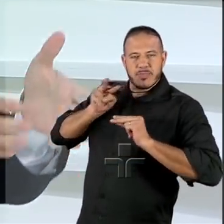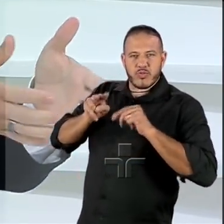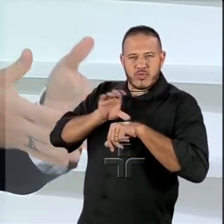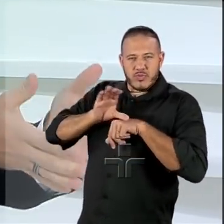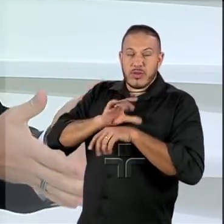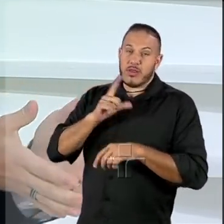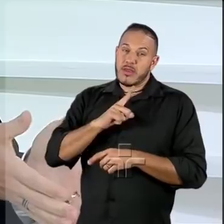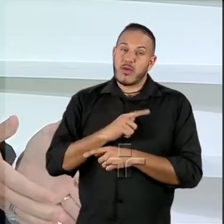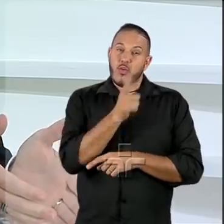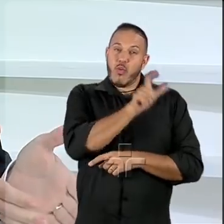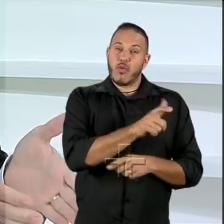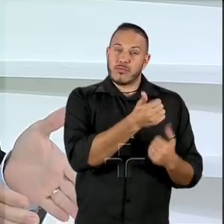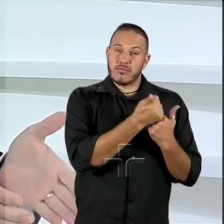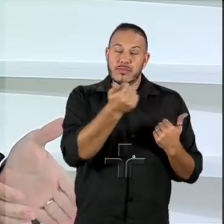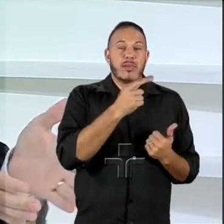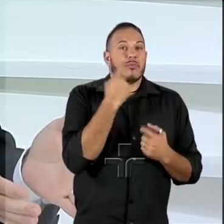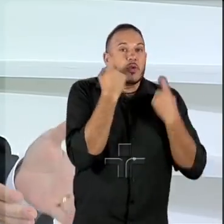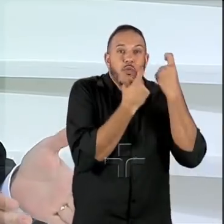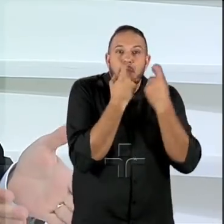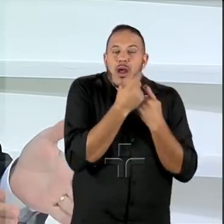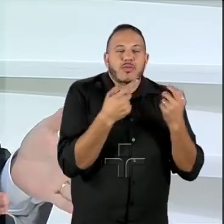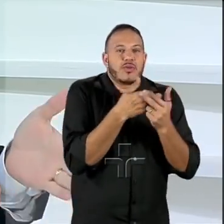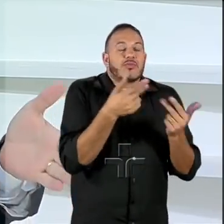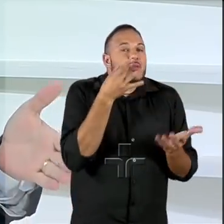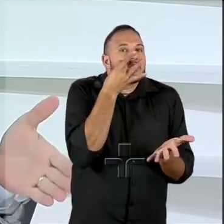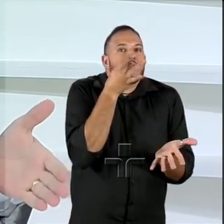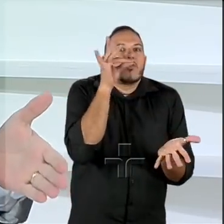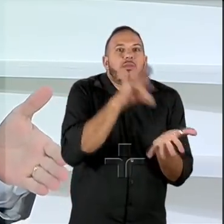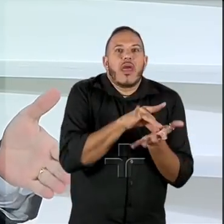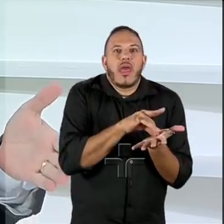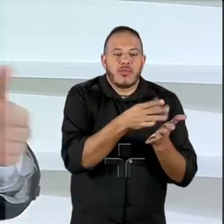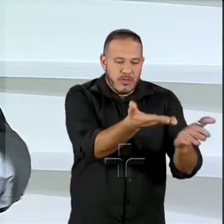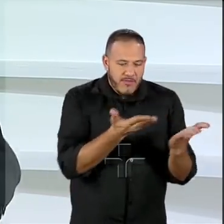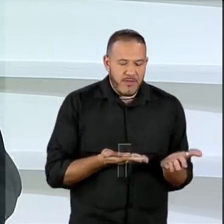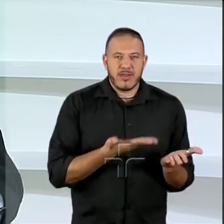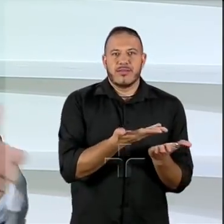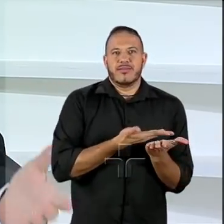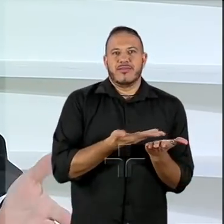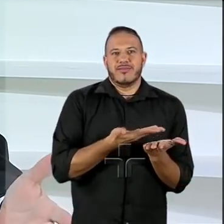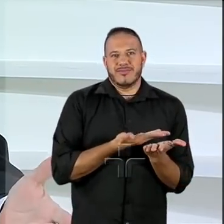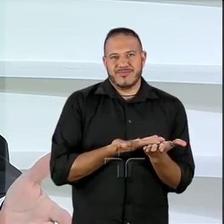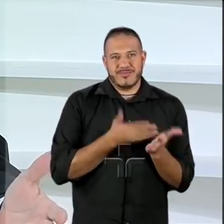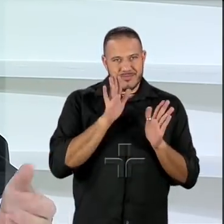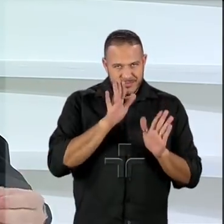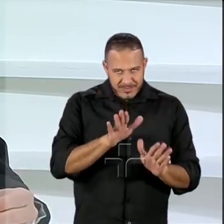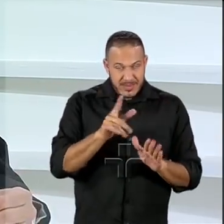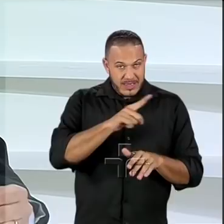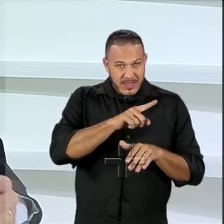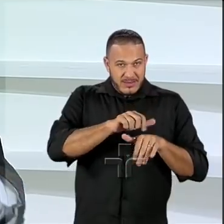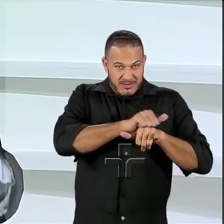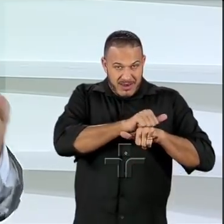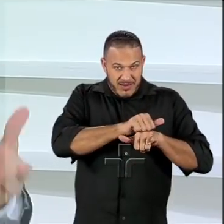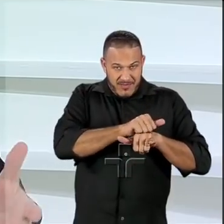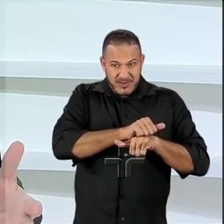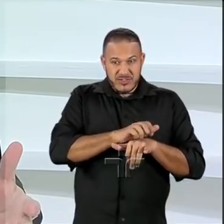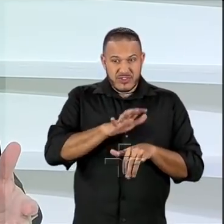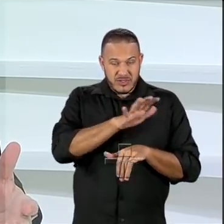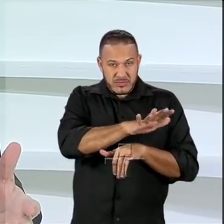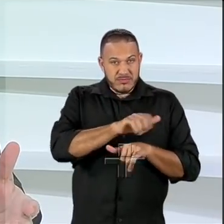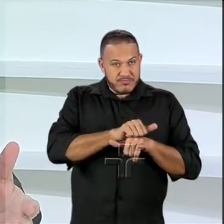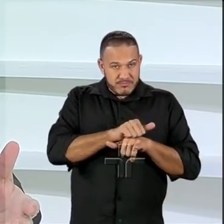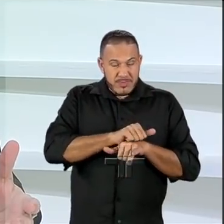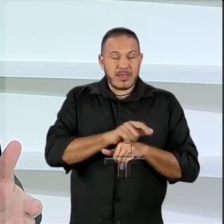outros preocupados com os casos concretos que chegam até a sua mesa, não é? No caso da Operação Lava Jato, isso é